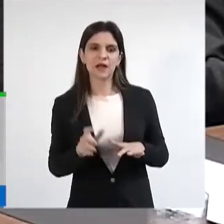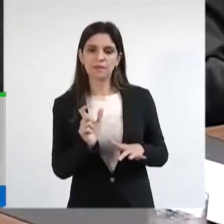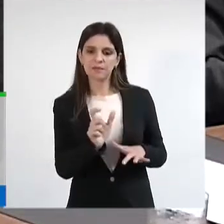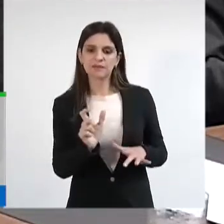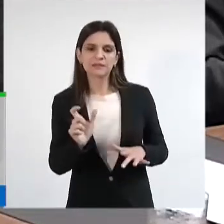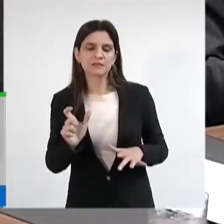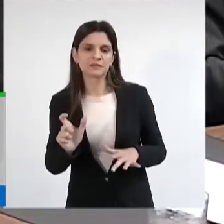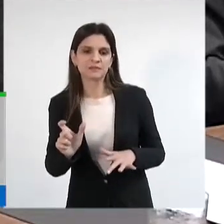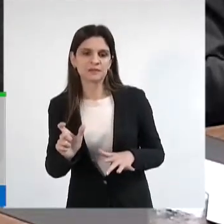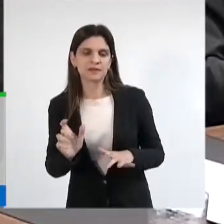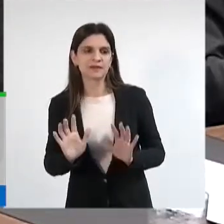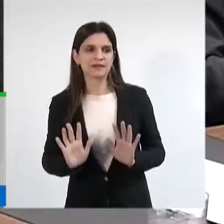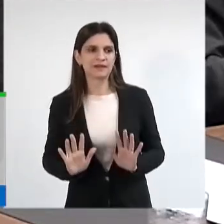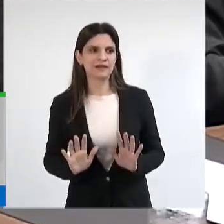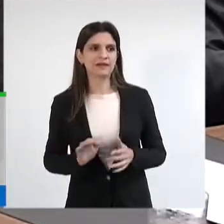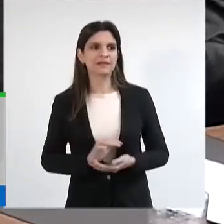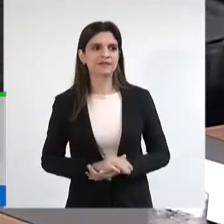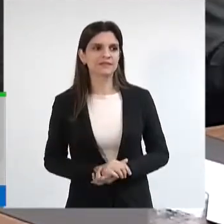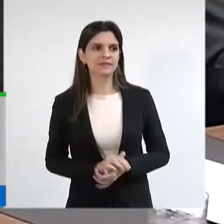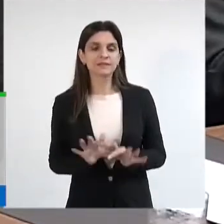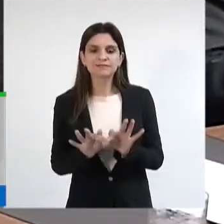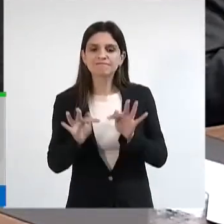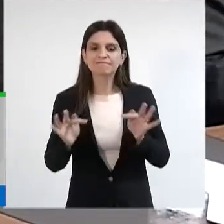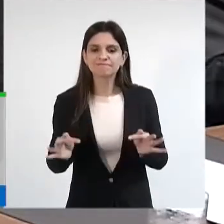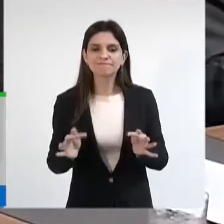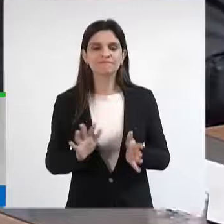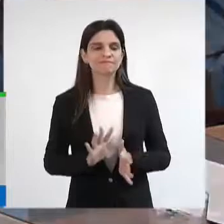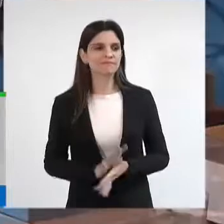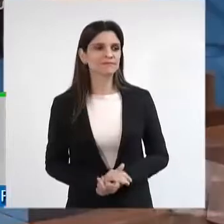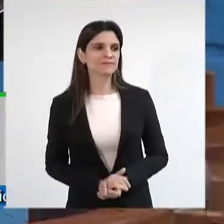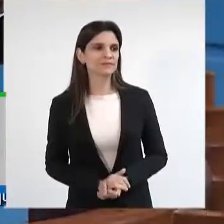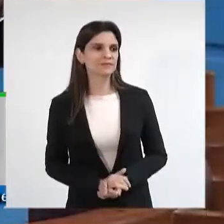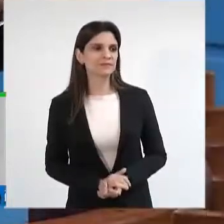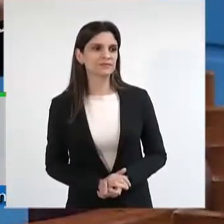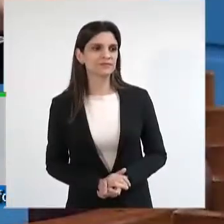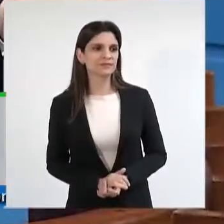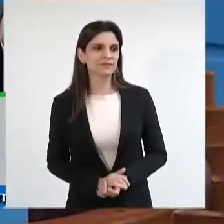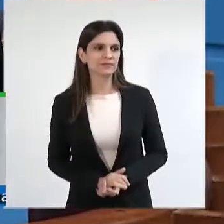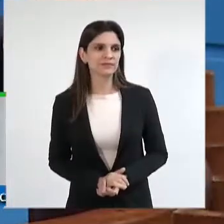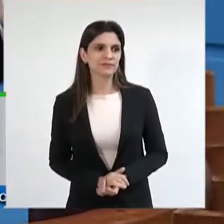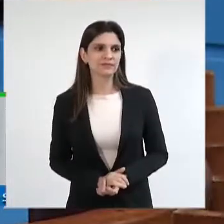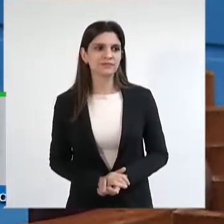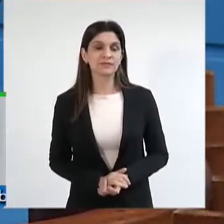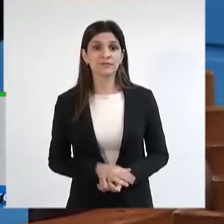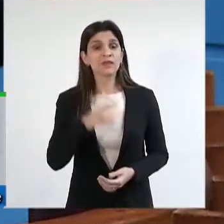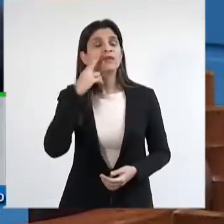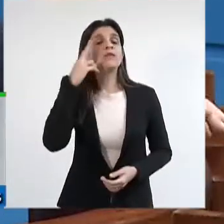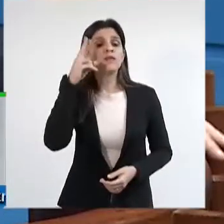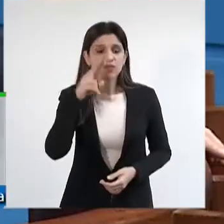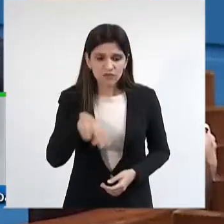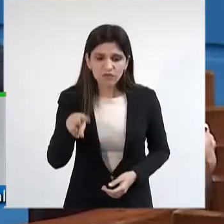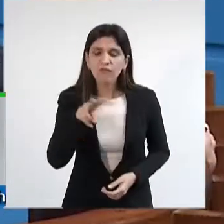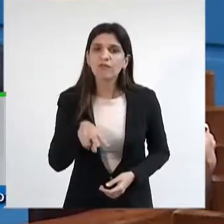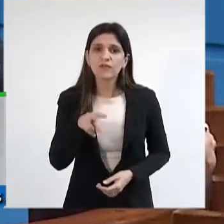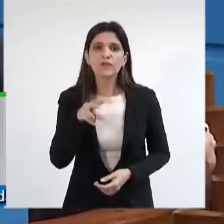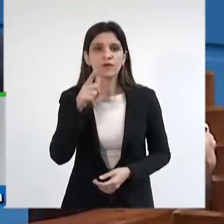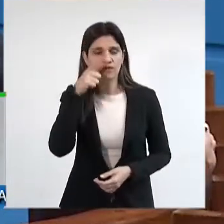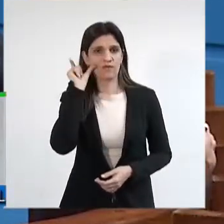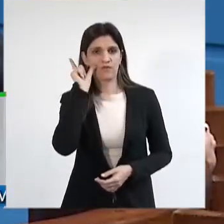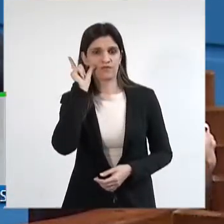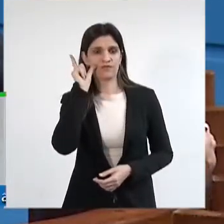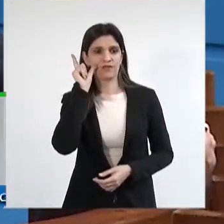que as manifestações foram ideológicas. Eu encontrei lá eleitor do Bolsonaro ontem ali na frente da Universidade